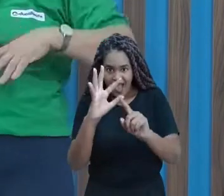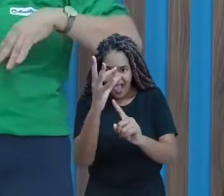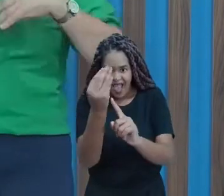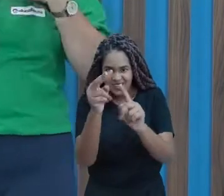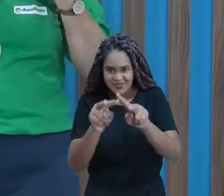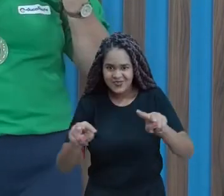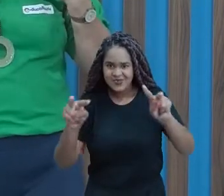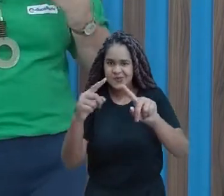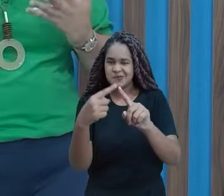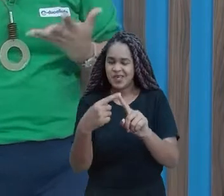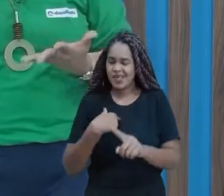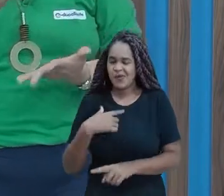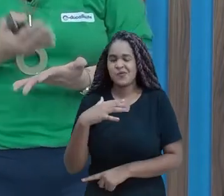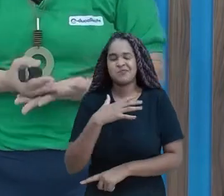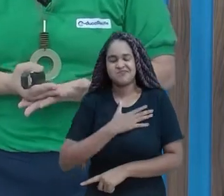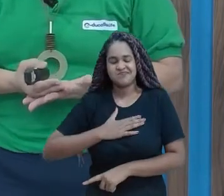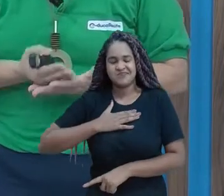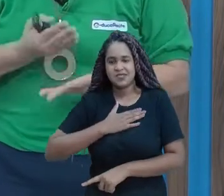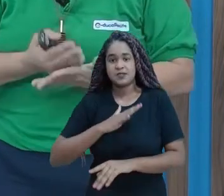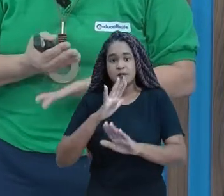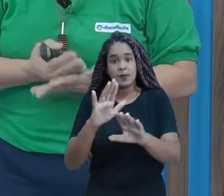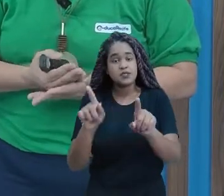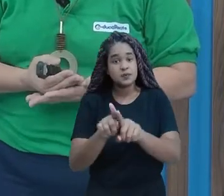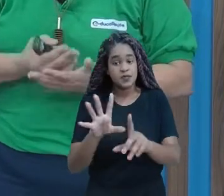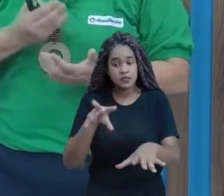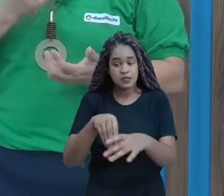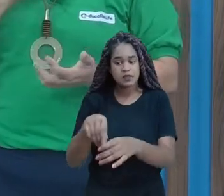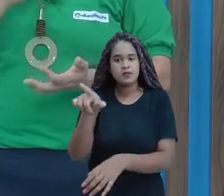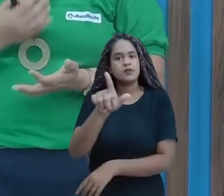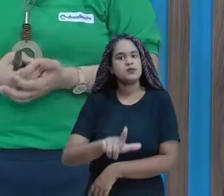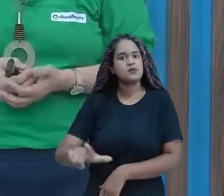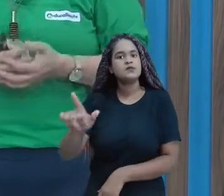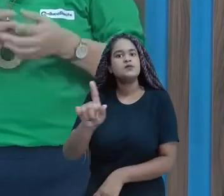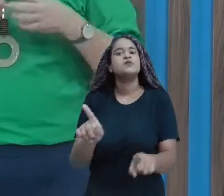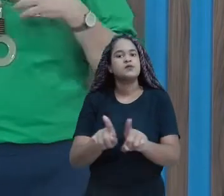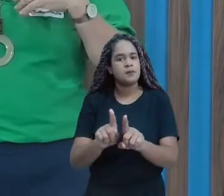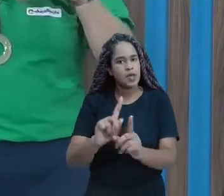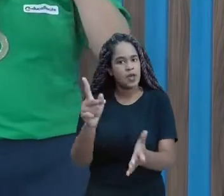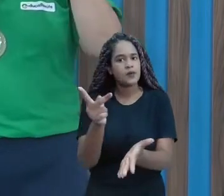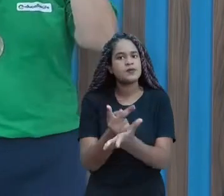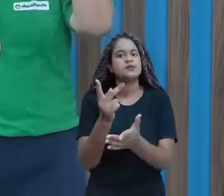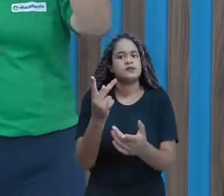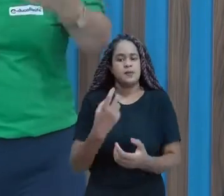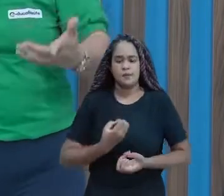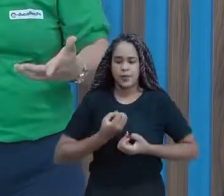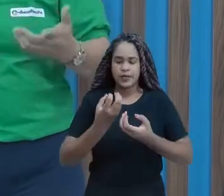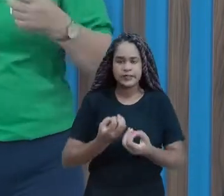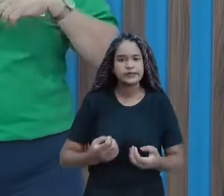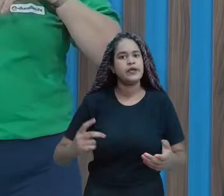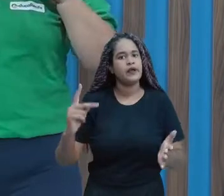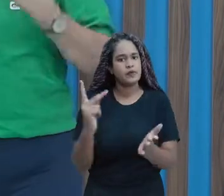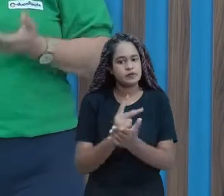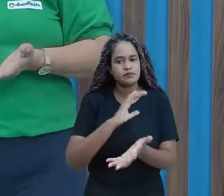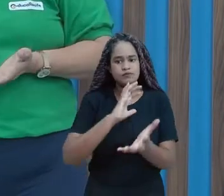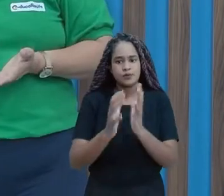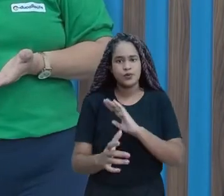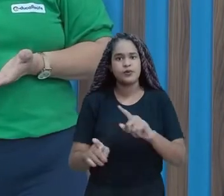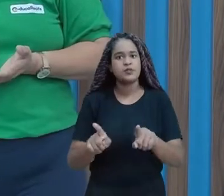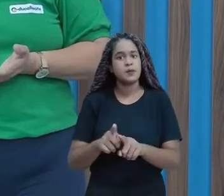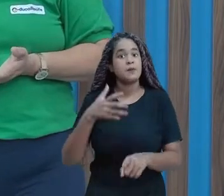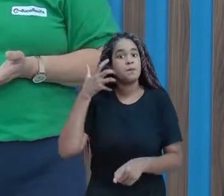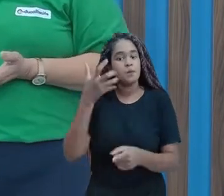Mas esse movimento aconteceu na literatura, principalmente na literatura, na poesia, na música e nas